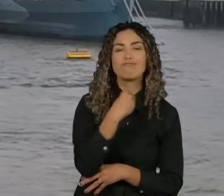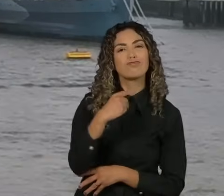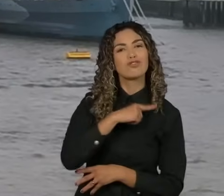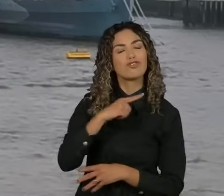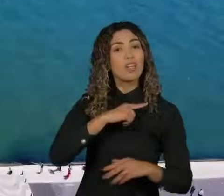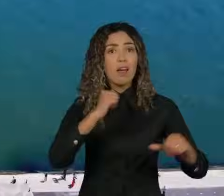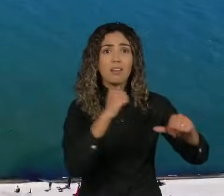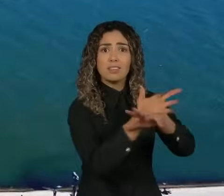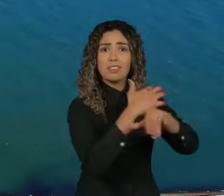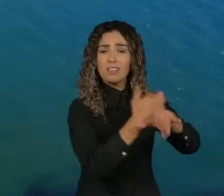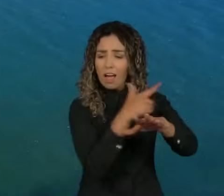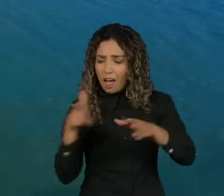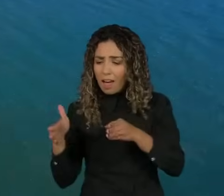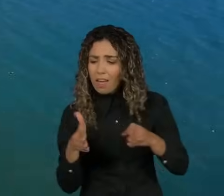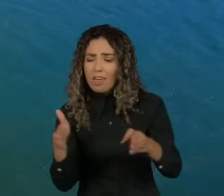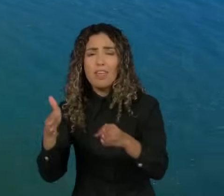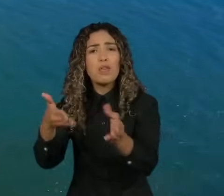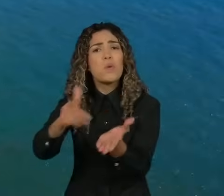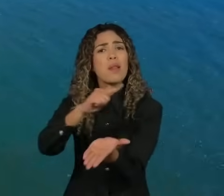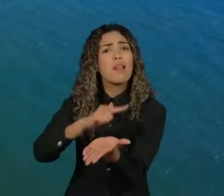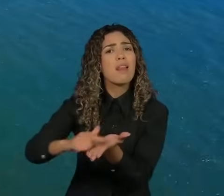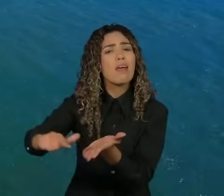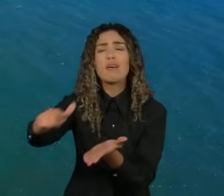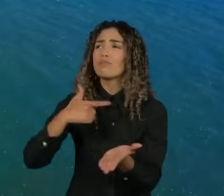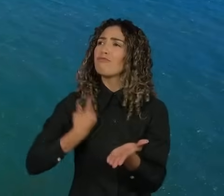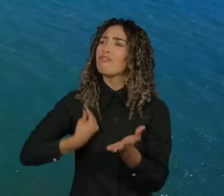cidades qualidade de vida.